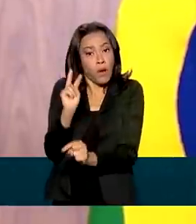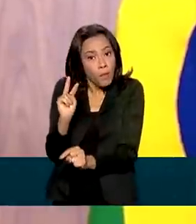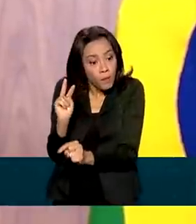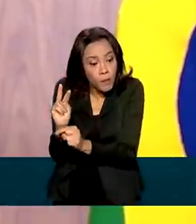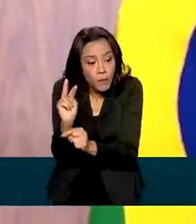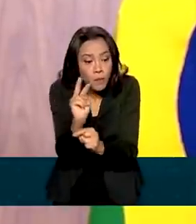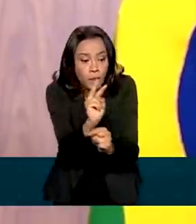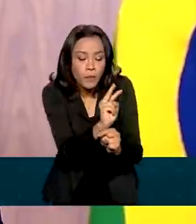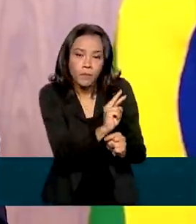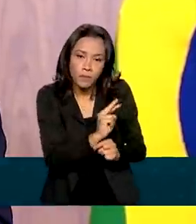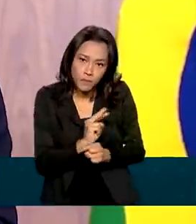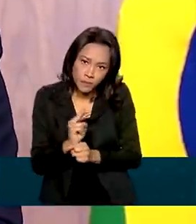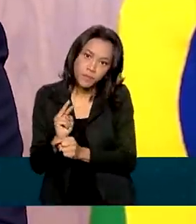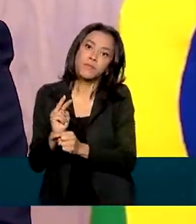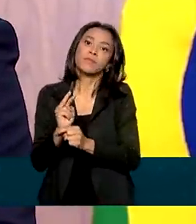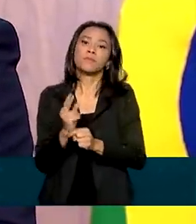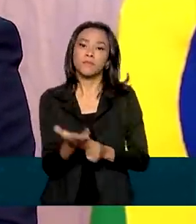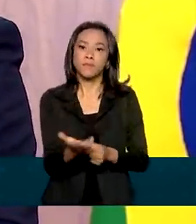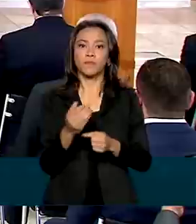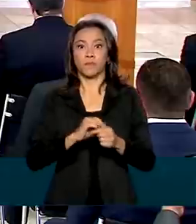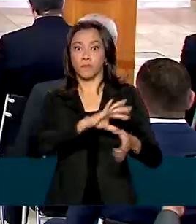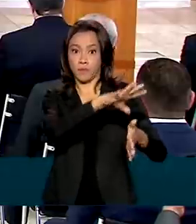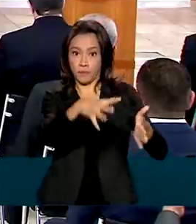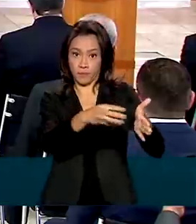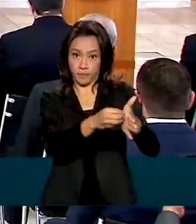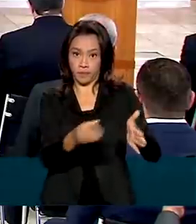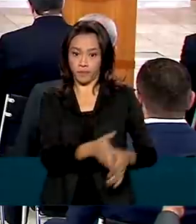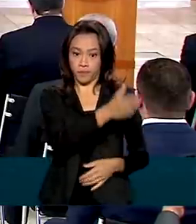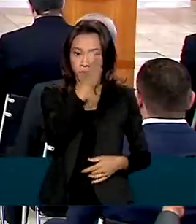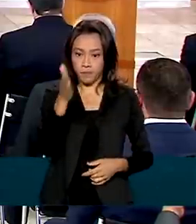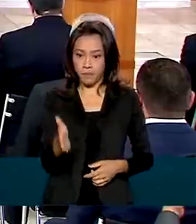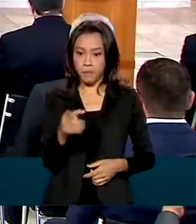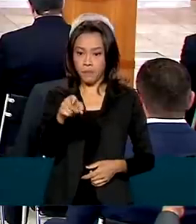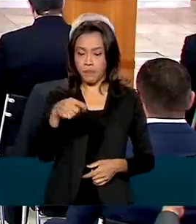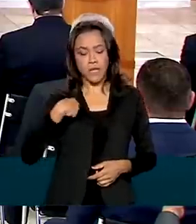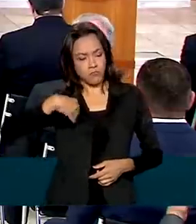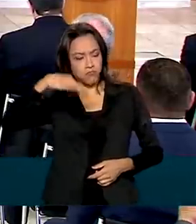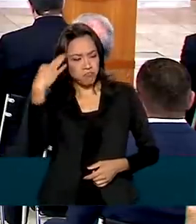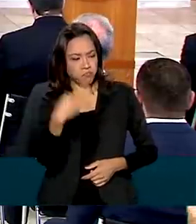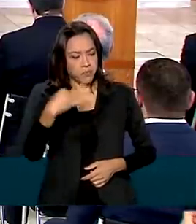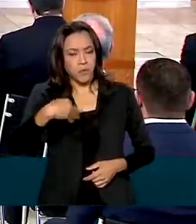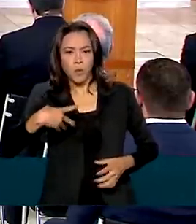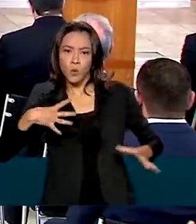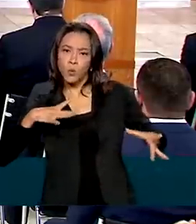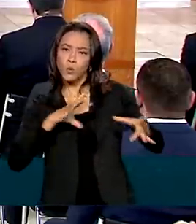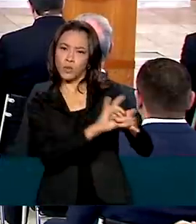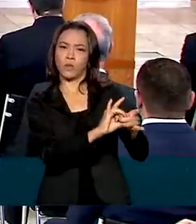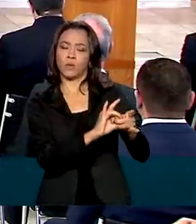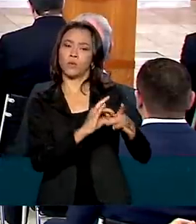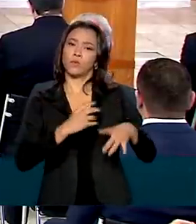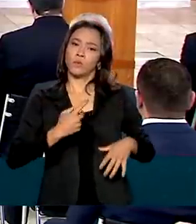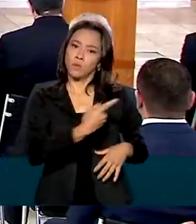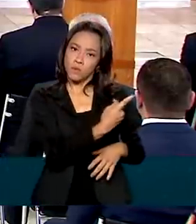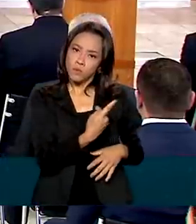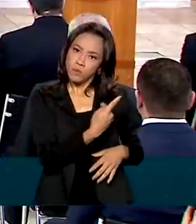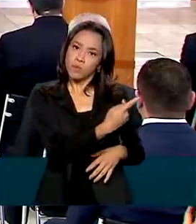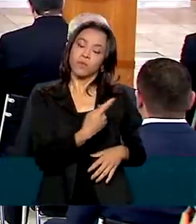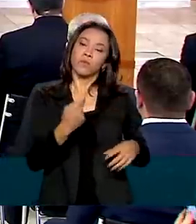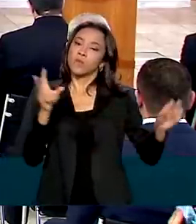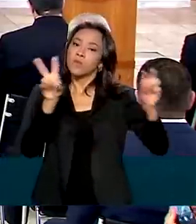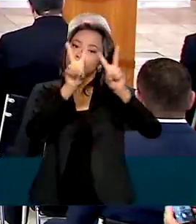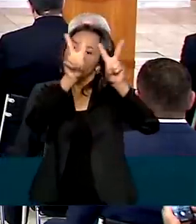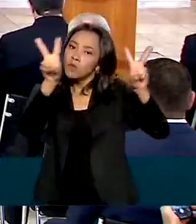de nuestros bosques tropicales esse ano está mas com toda a certeza chegaremos Unidos em Glasgow para